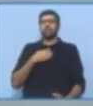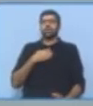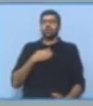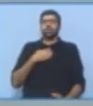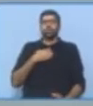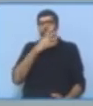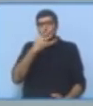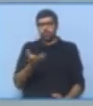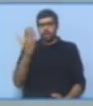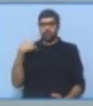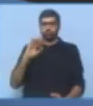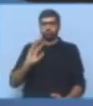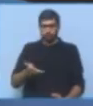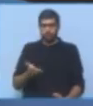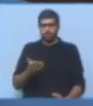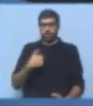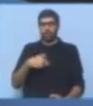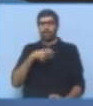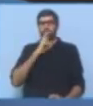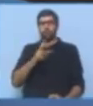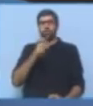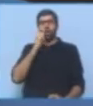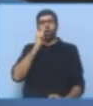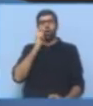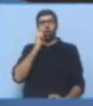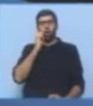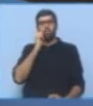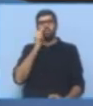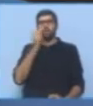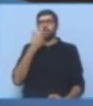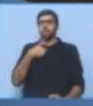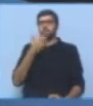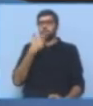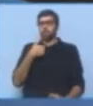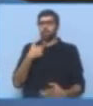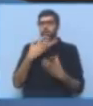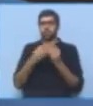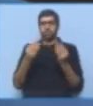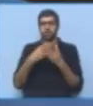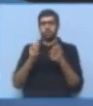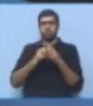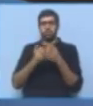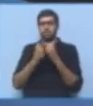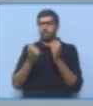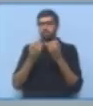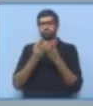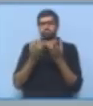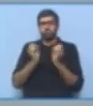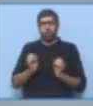na altura, já as respostas dos homens não me solucionavam os meus